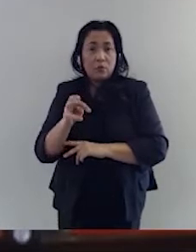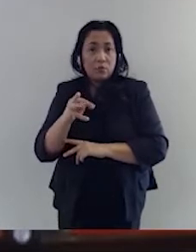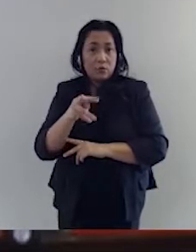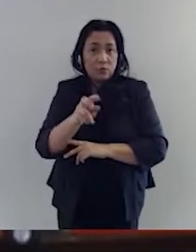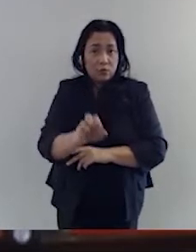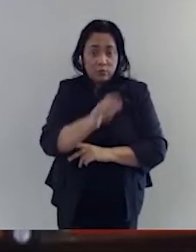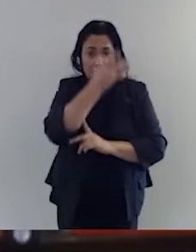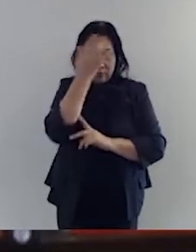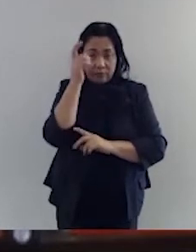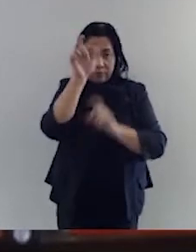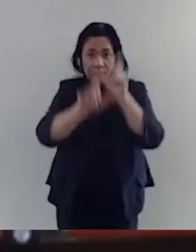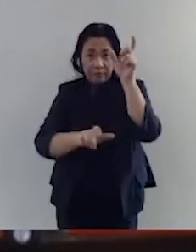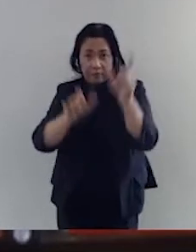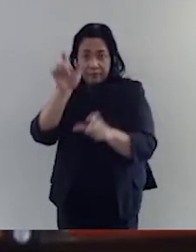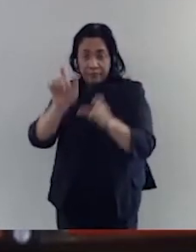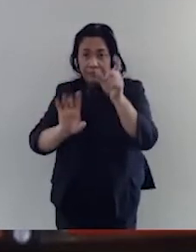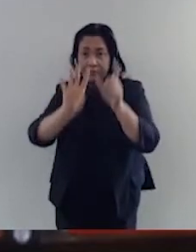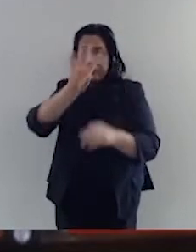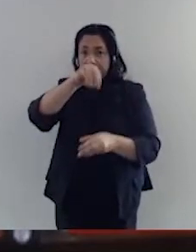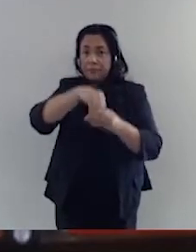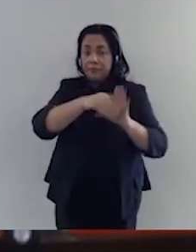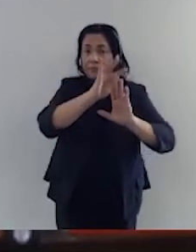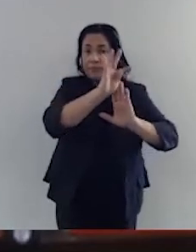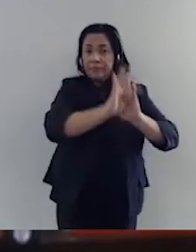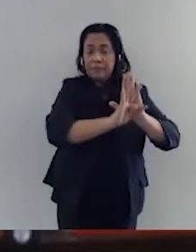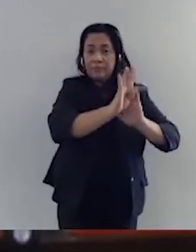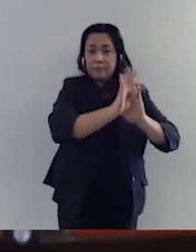estabelecidos no nosso texto constitucional.